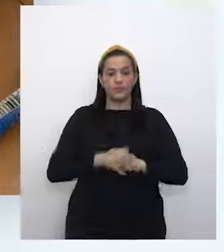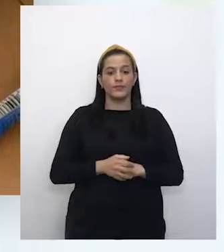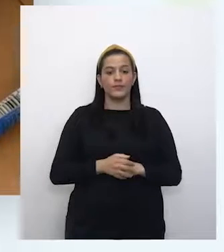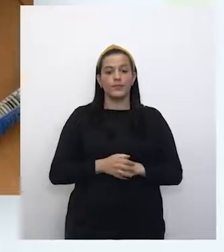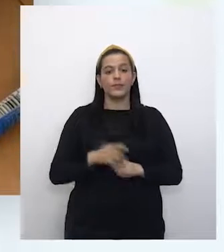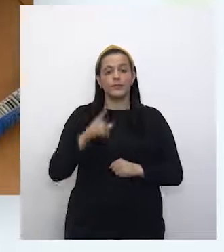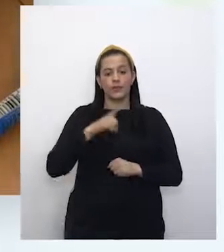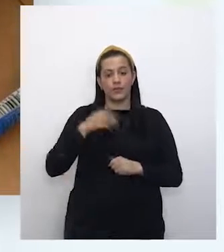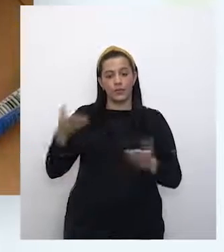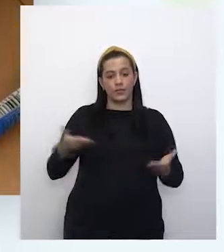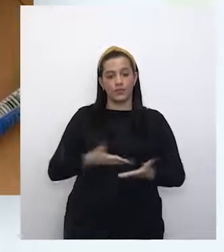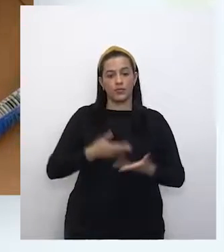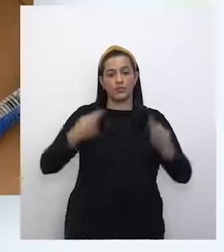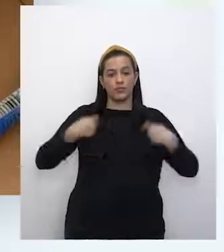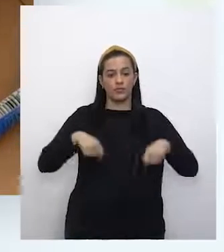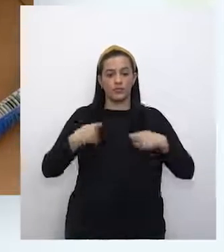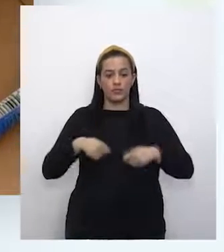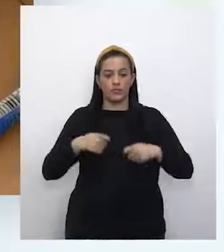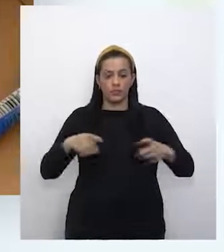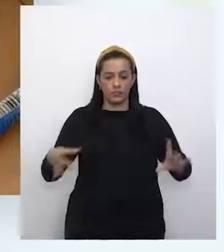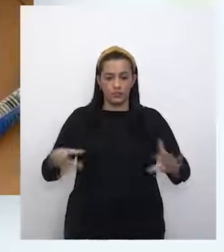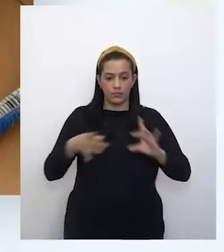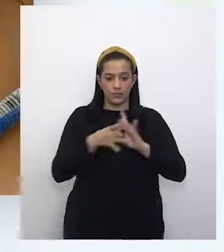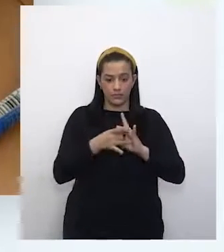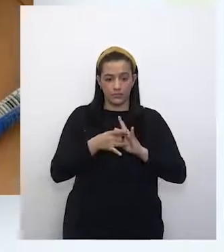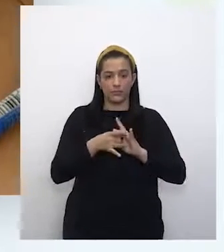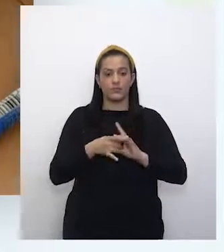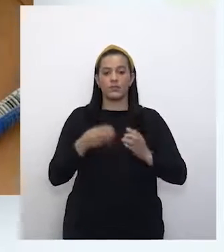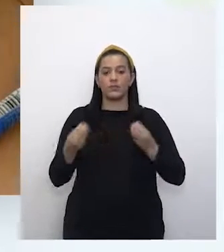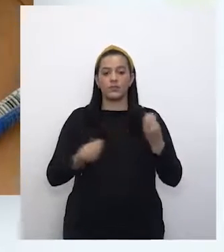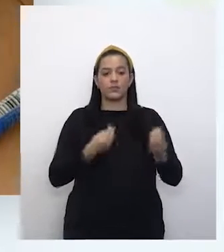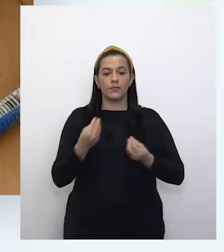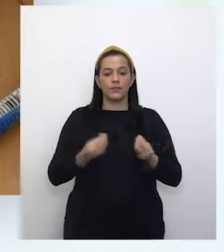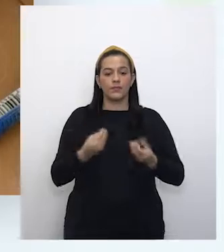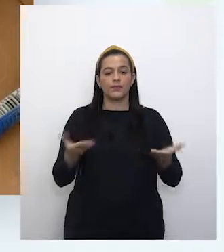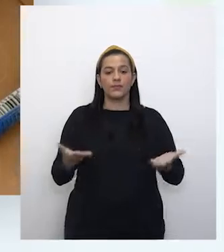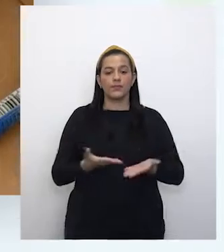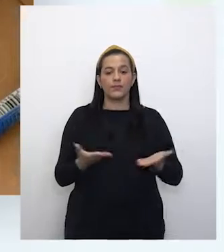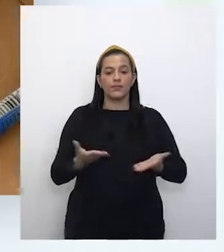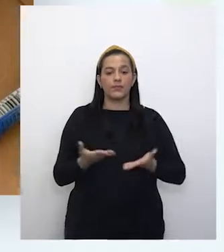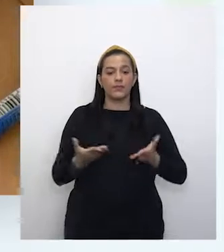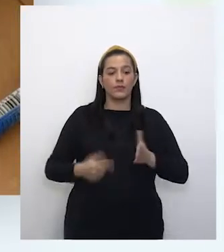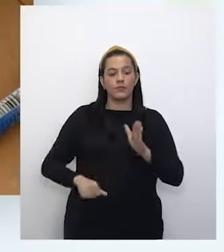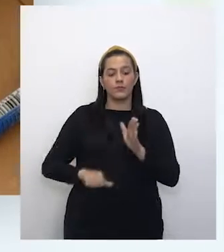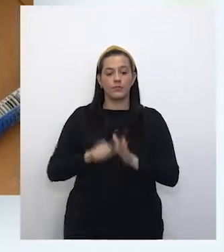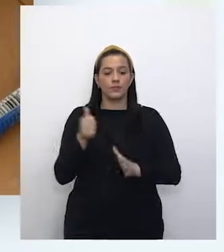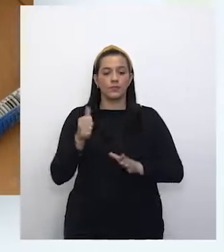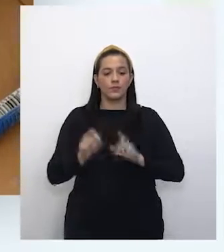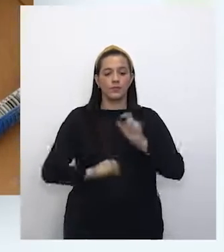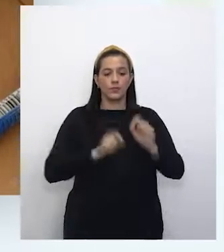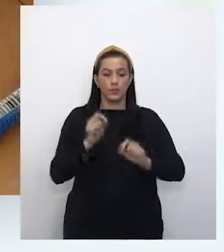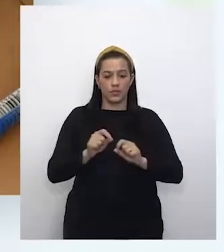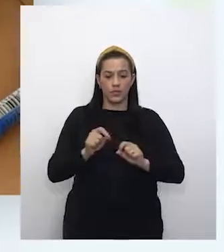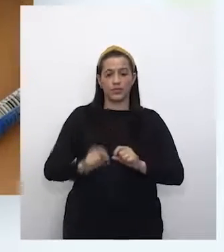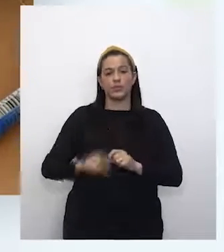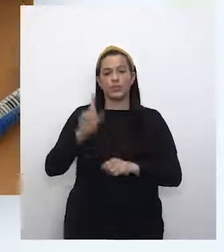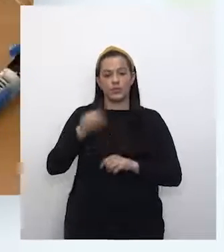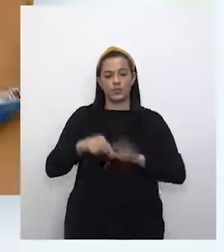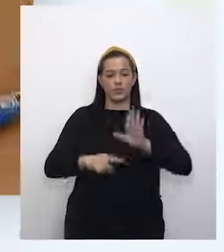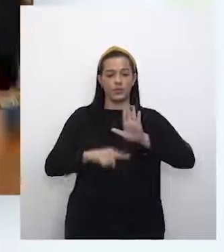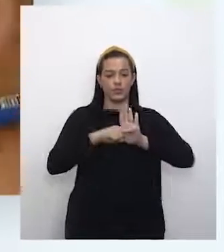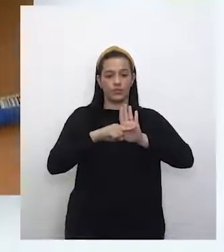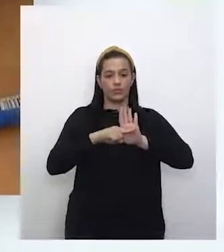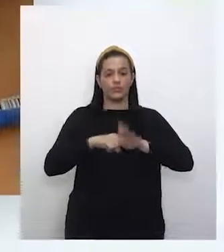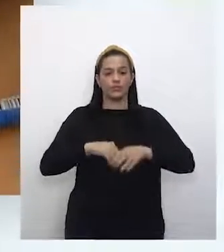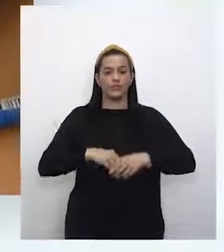nós precisamos unir as pontas. Então vamos unir primeiramente o negativo.